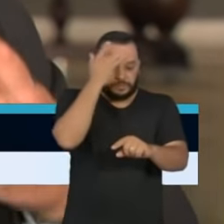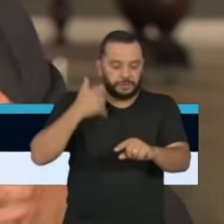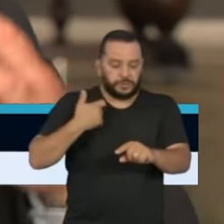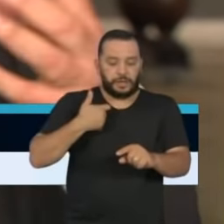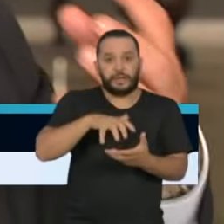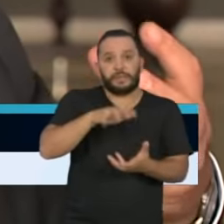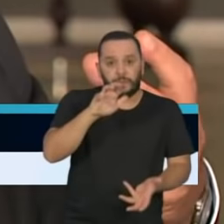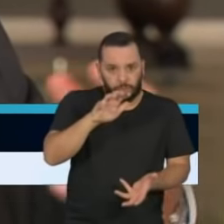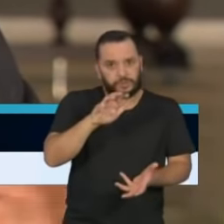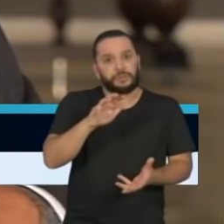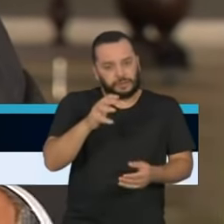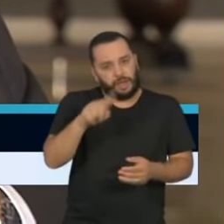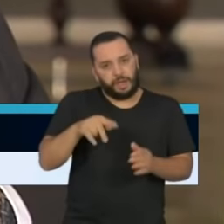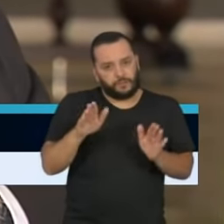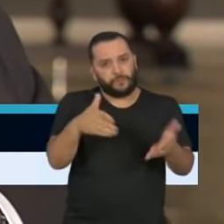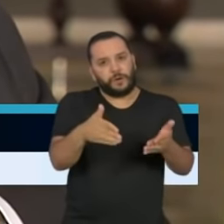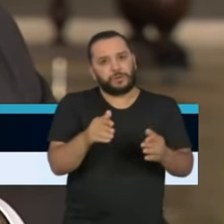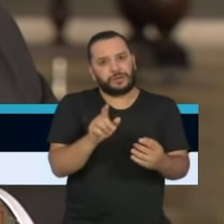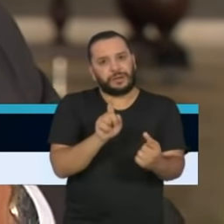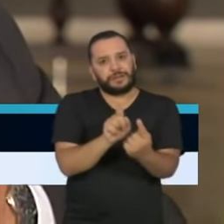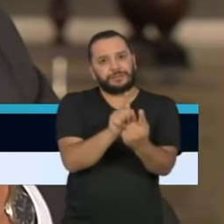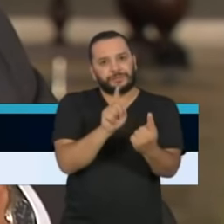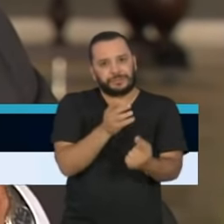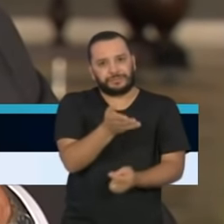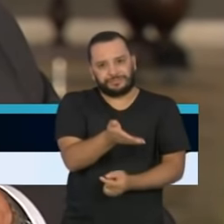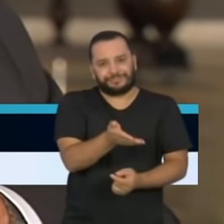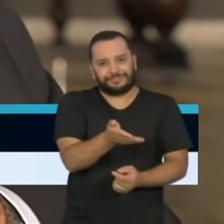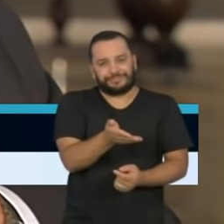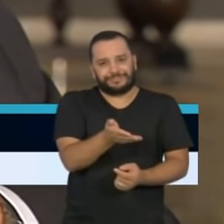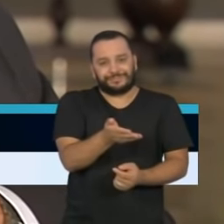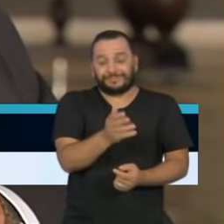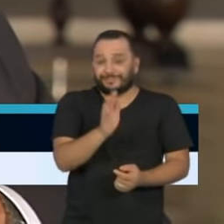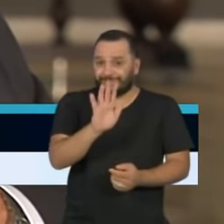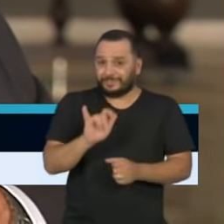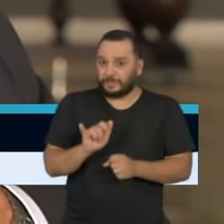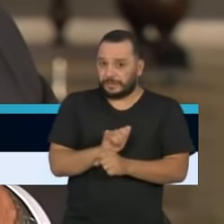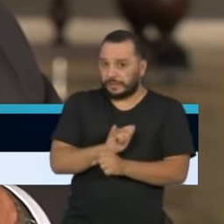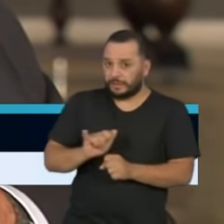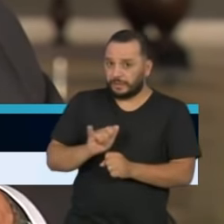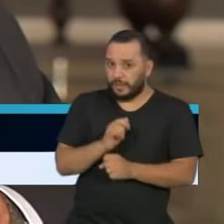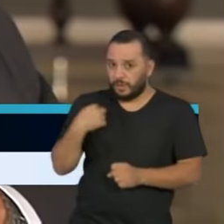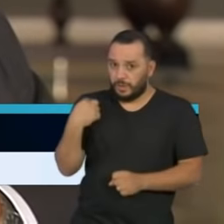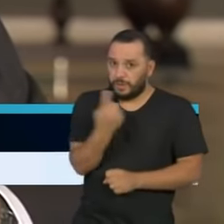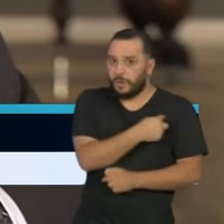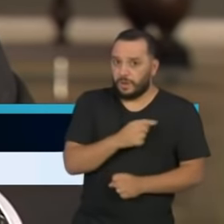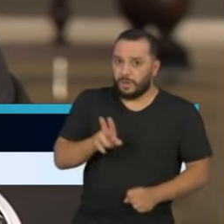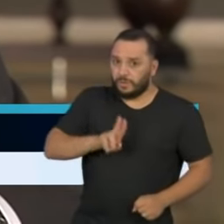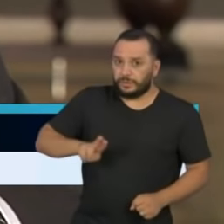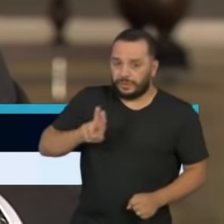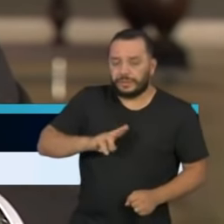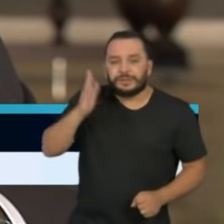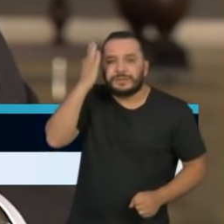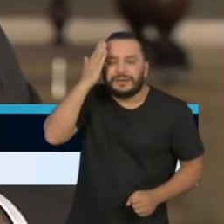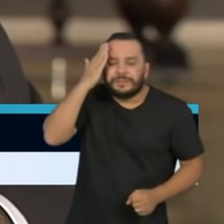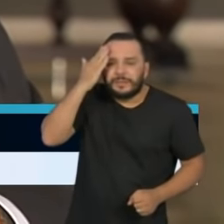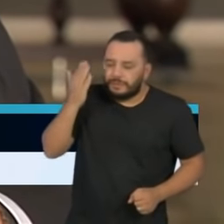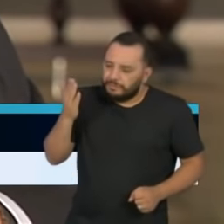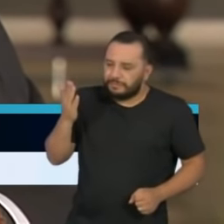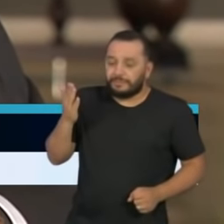nosso foco de atendimento. Então, dentro disso, as medidas que nós vamos utilizar para saber se nós estamos